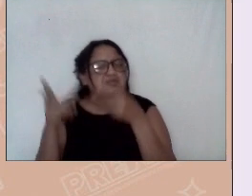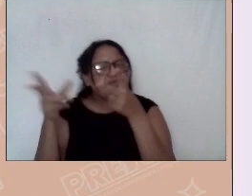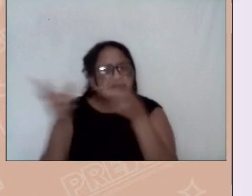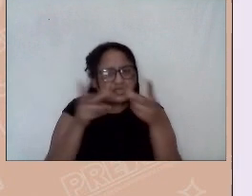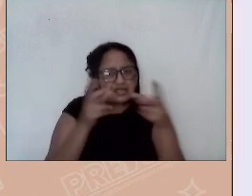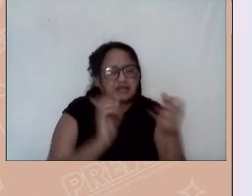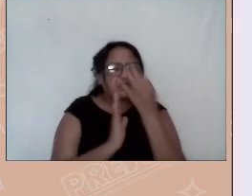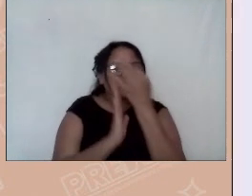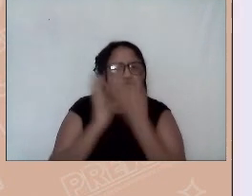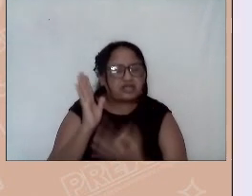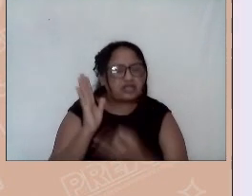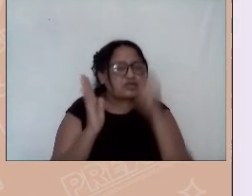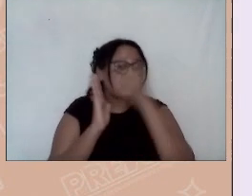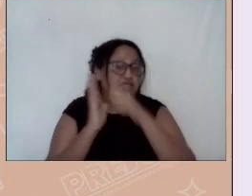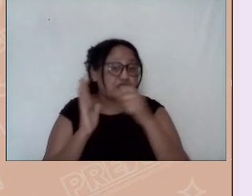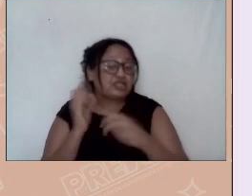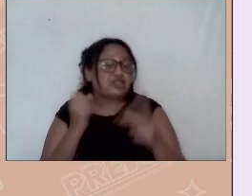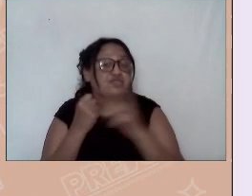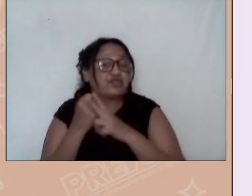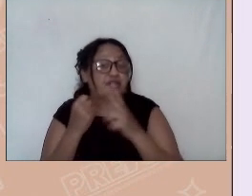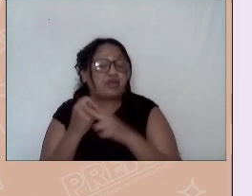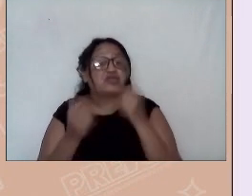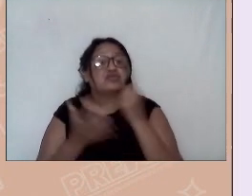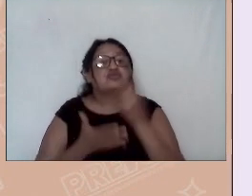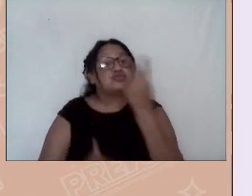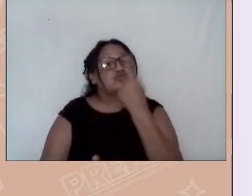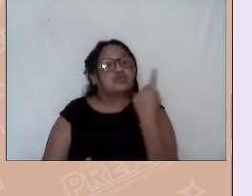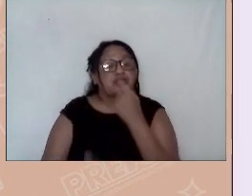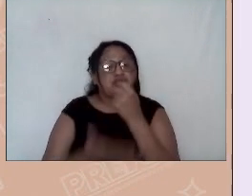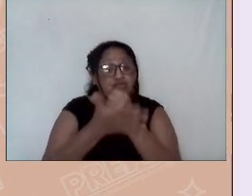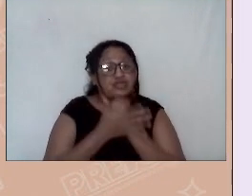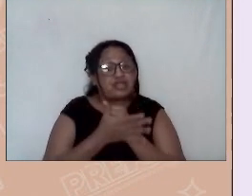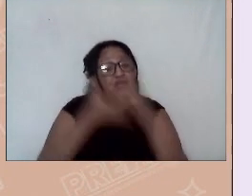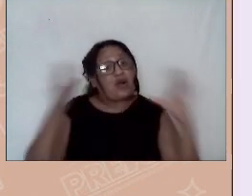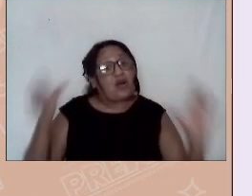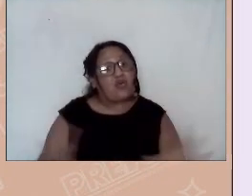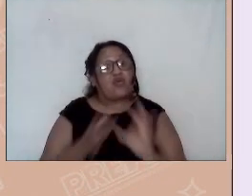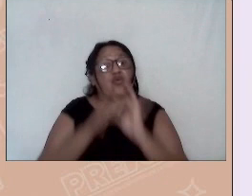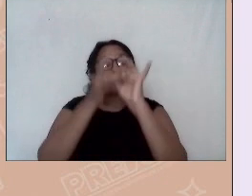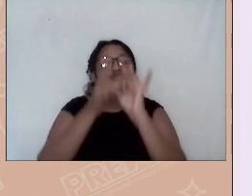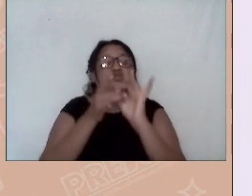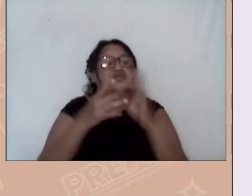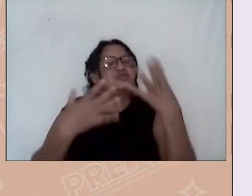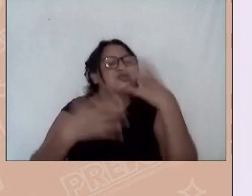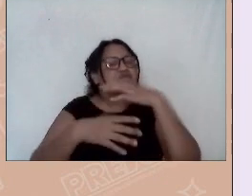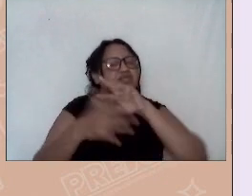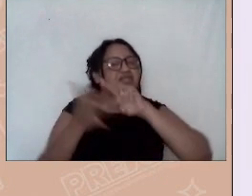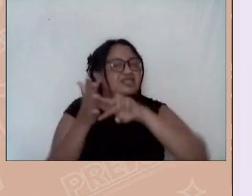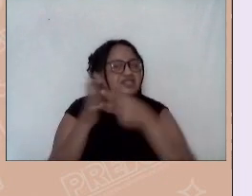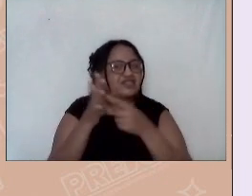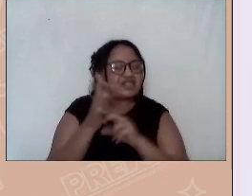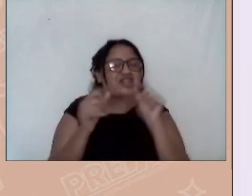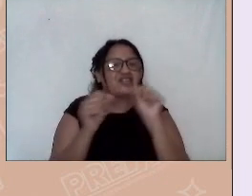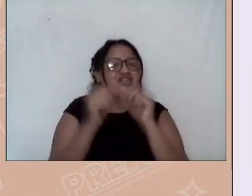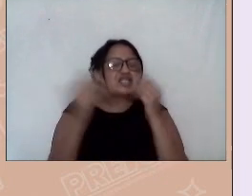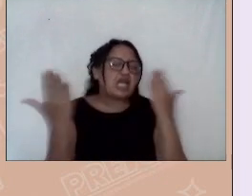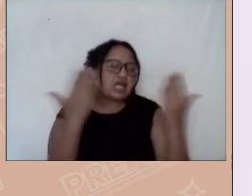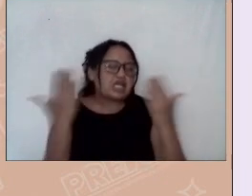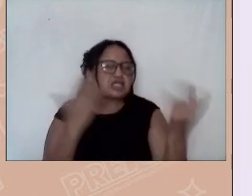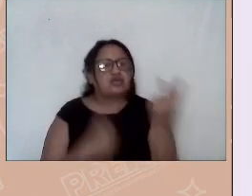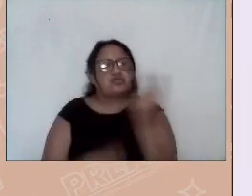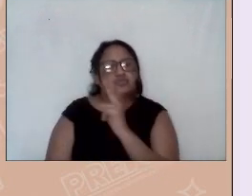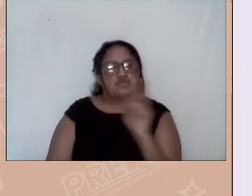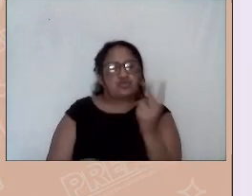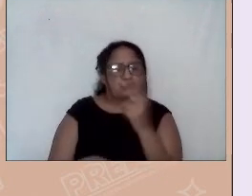escrito no texto verbal nos ajudaram a construir esse sentido e a fazer essa relação entre os dois textos tá gente então esse é o